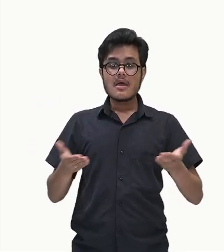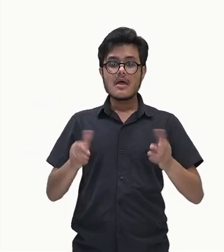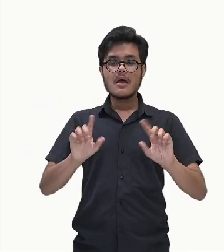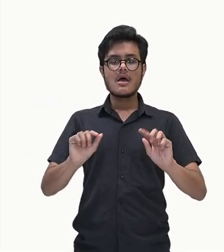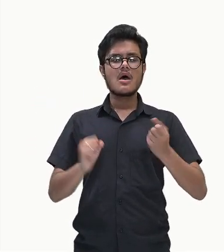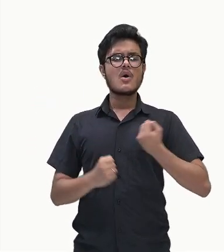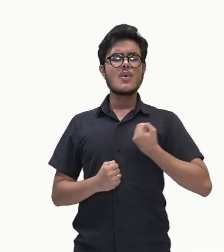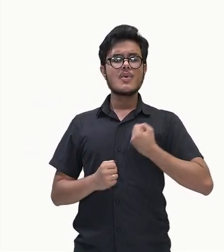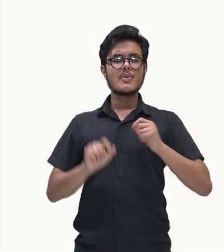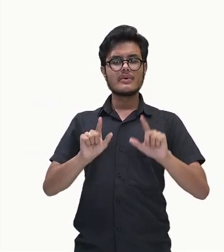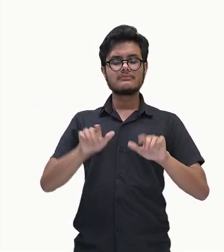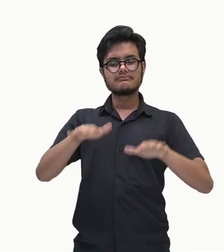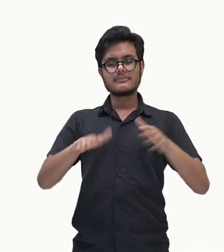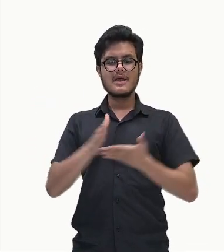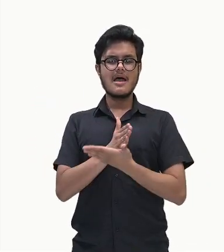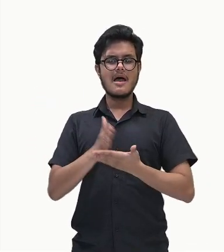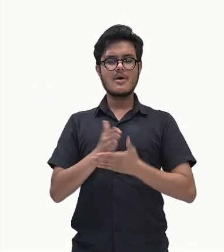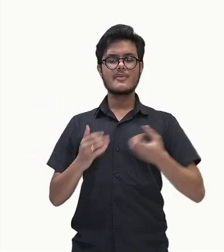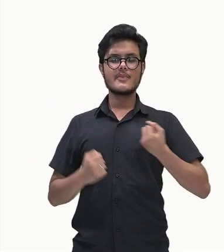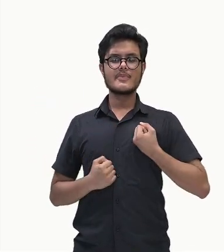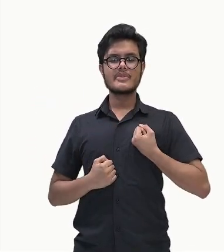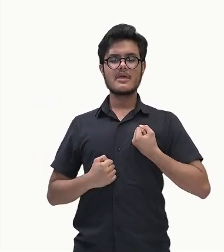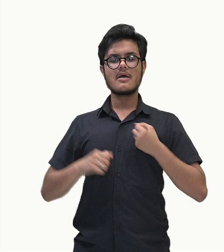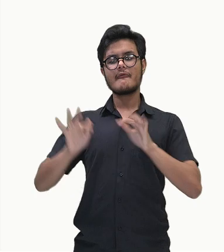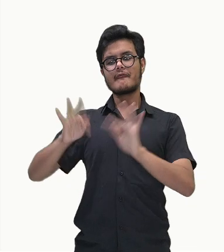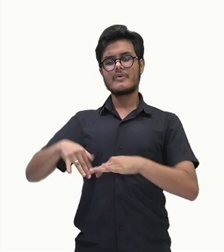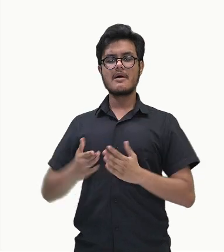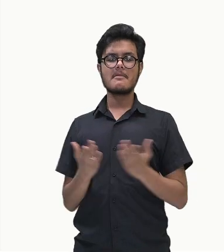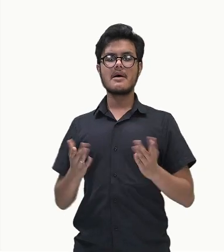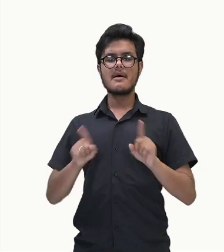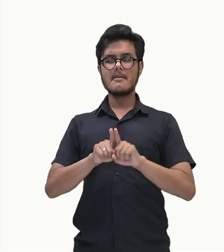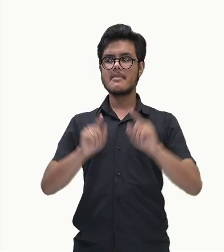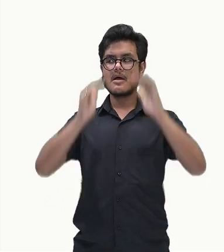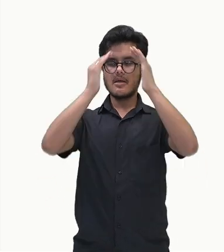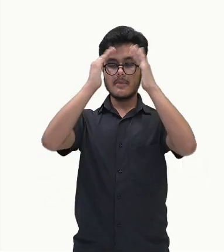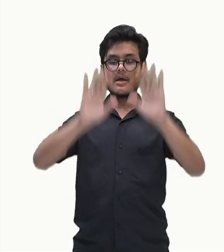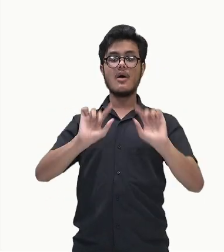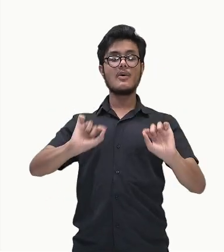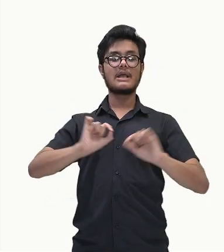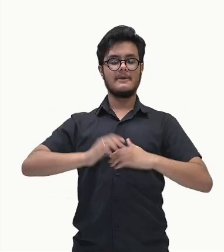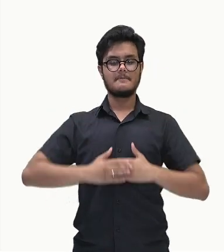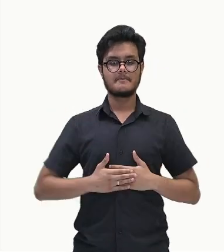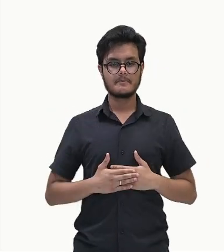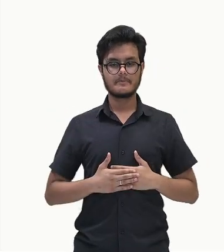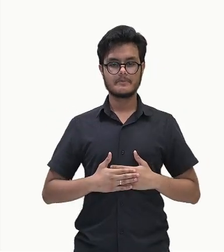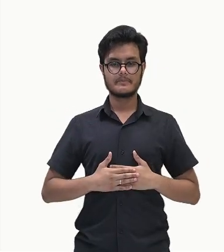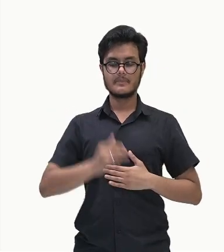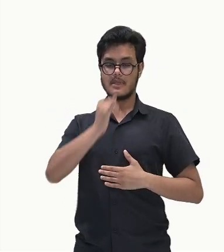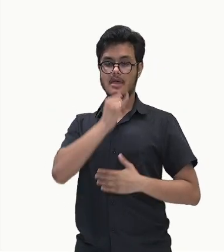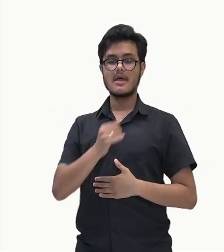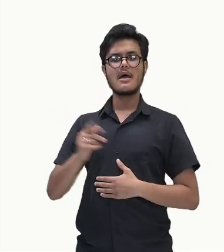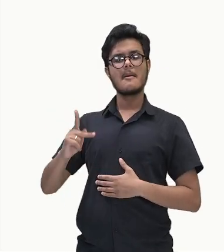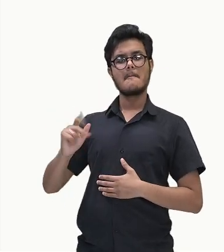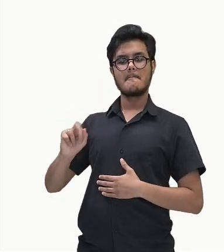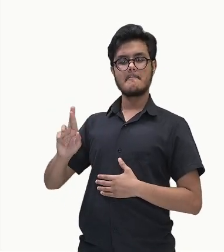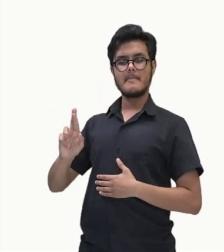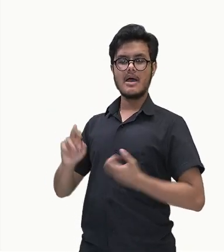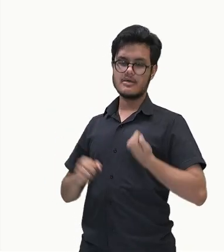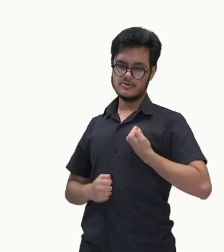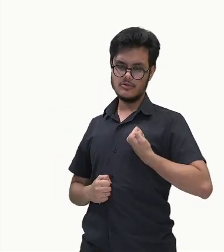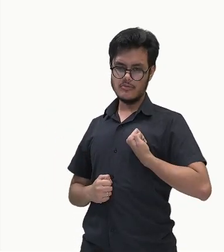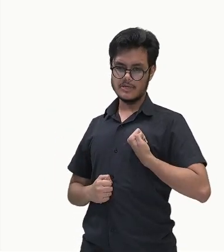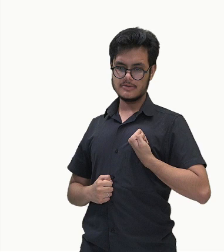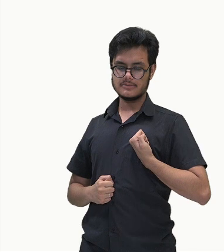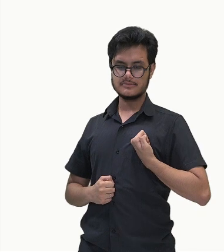números que não terminam em zero mas a gente tem que respeitar a condição o número tem que ser par ou seja o quarto